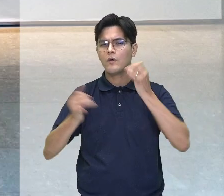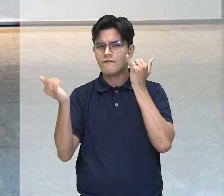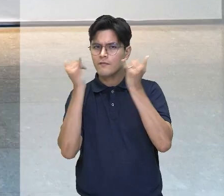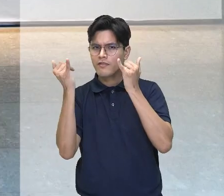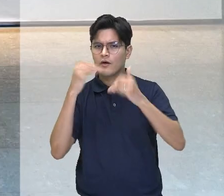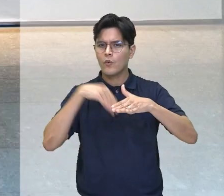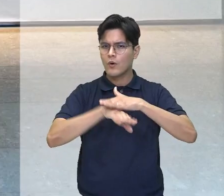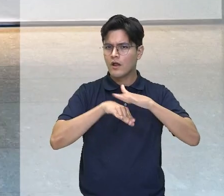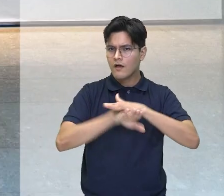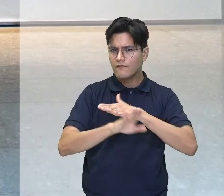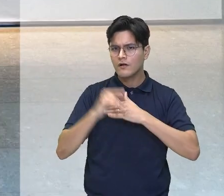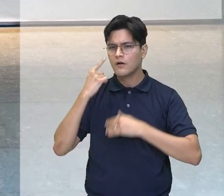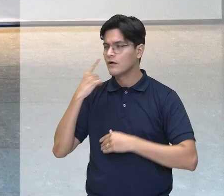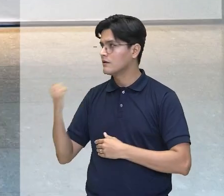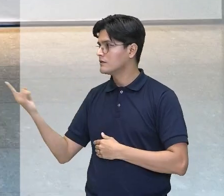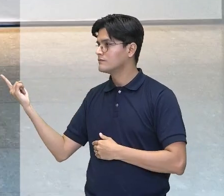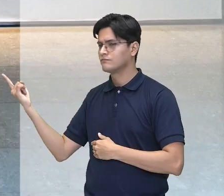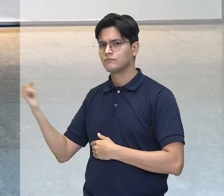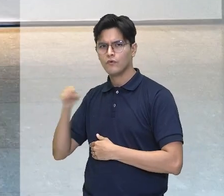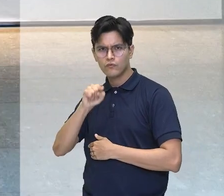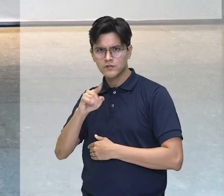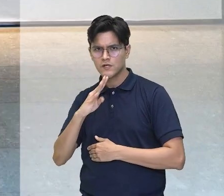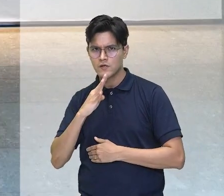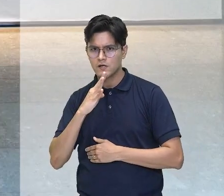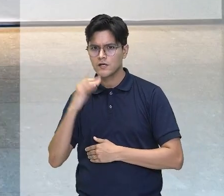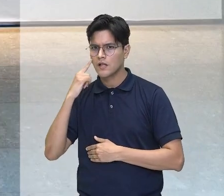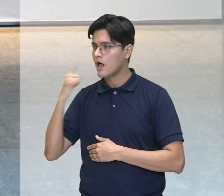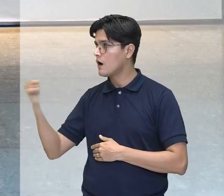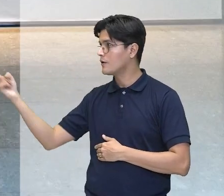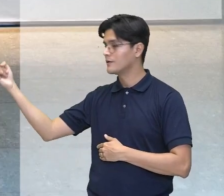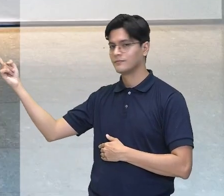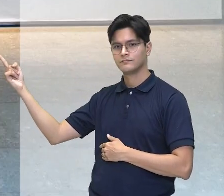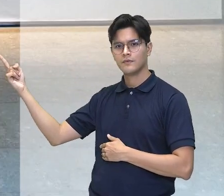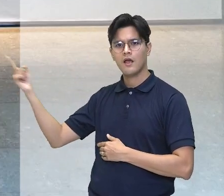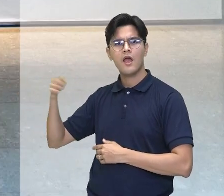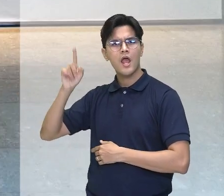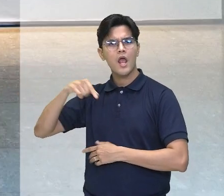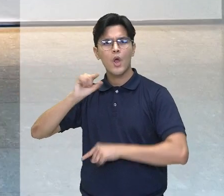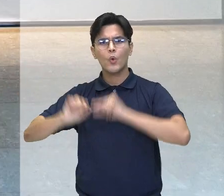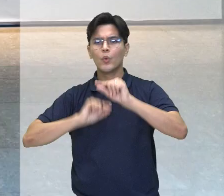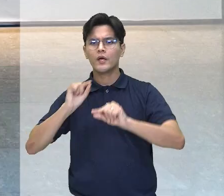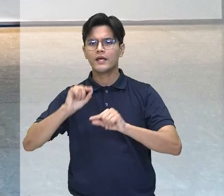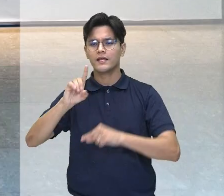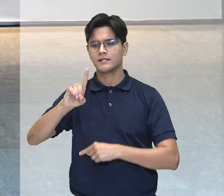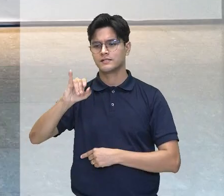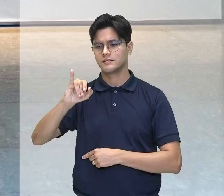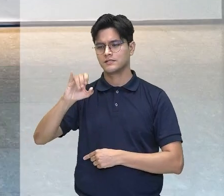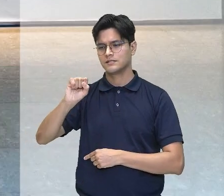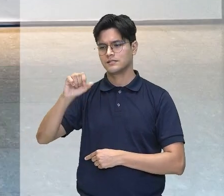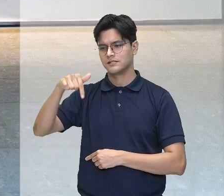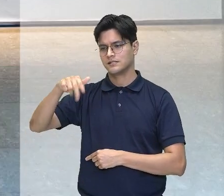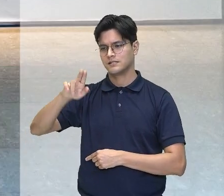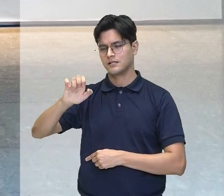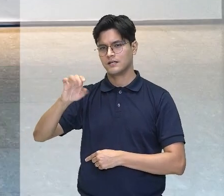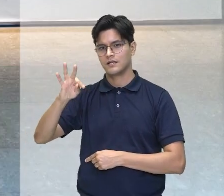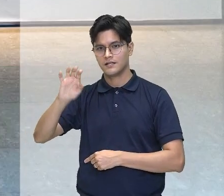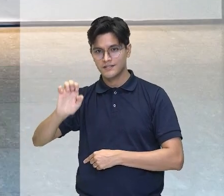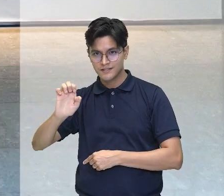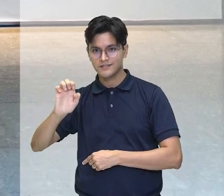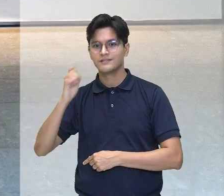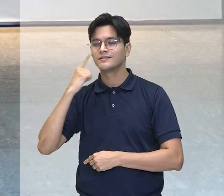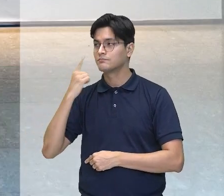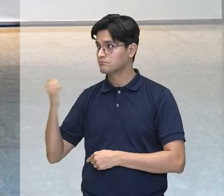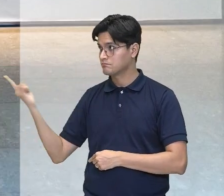lado? Acredito que os mais jovens não sabem o que é. Isso é um disquete. Acreditem. Ele já